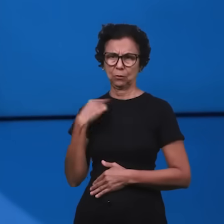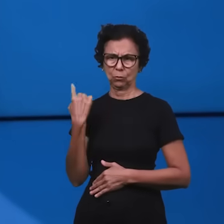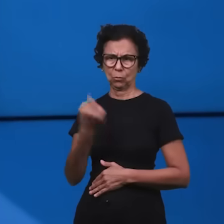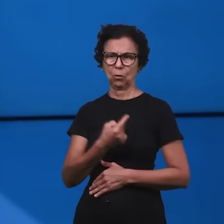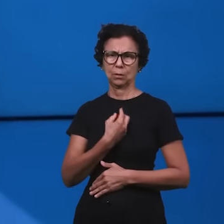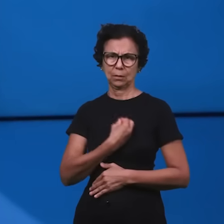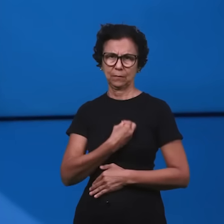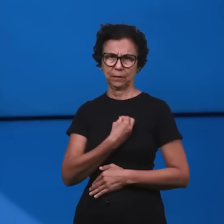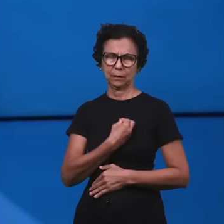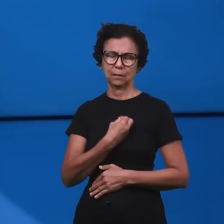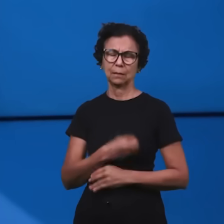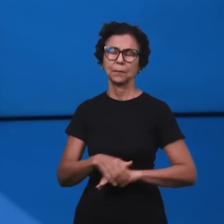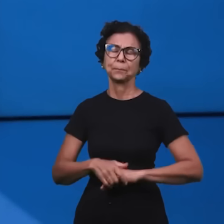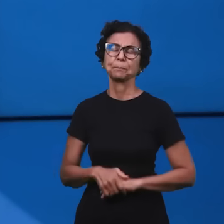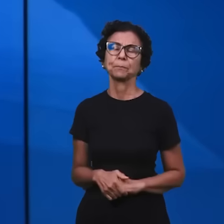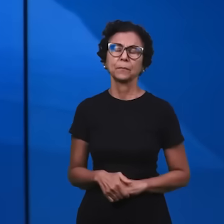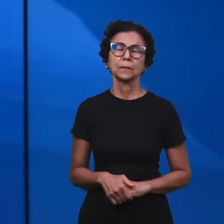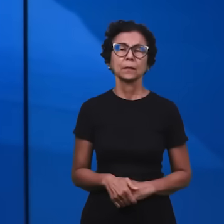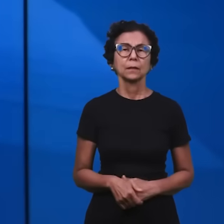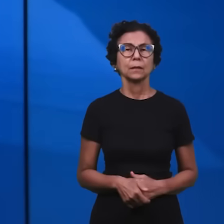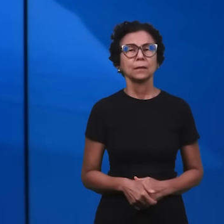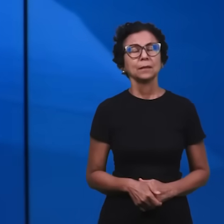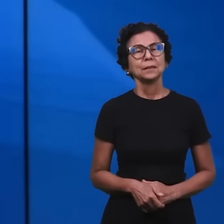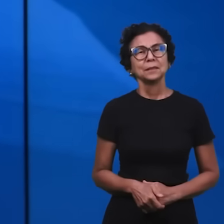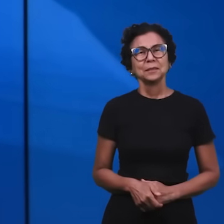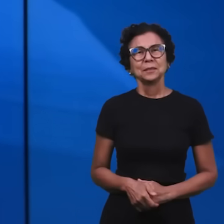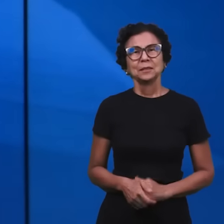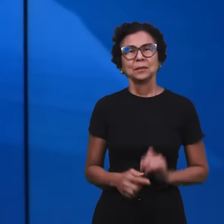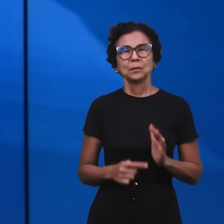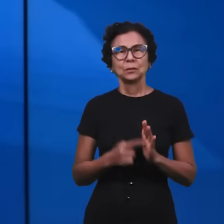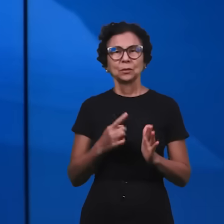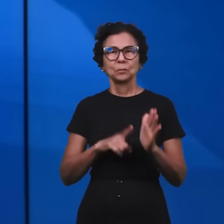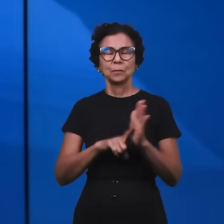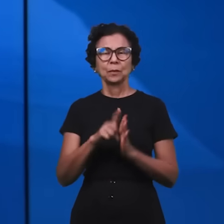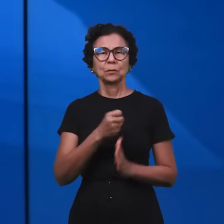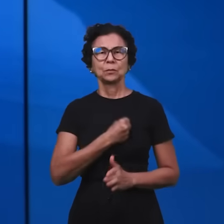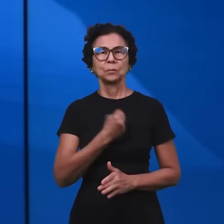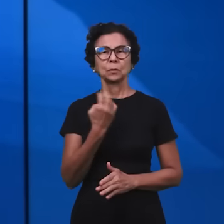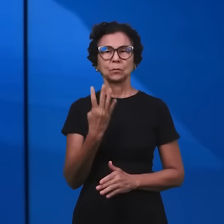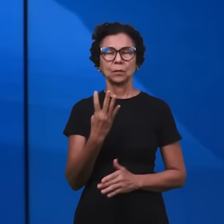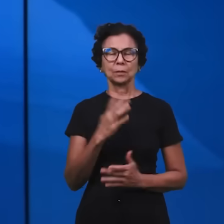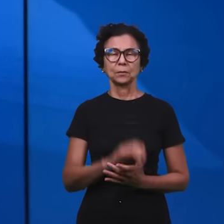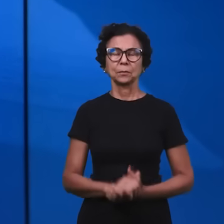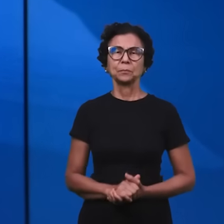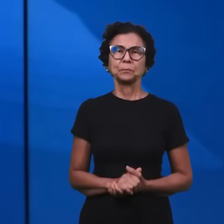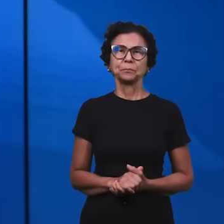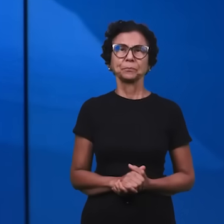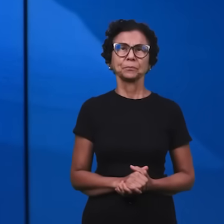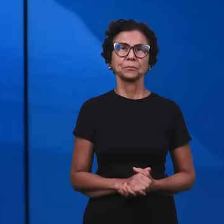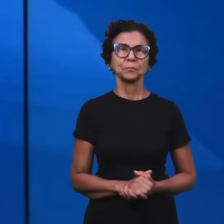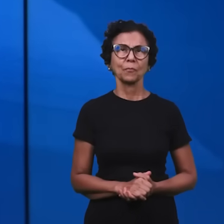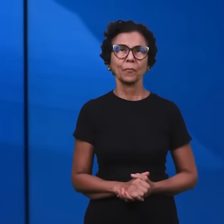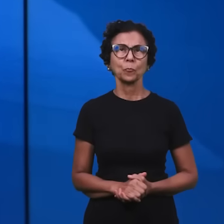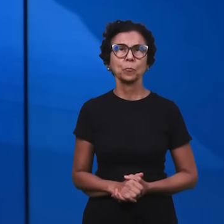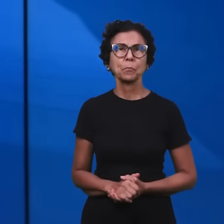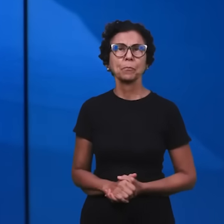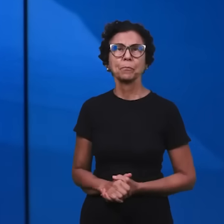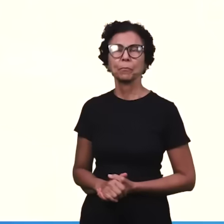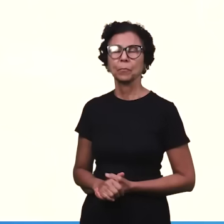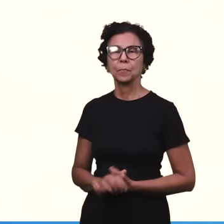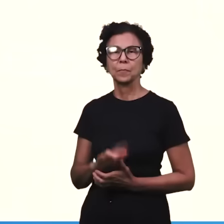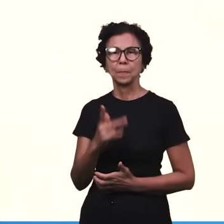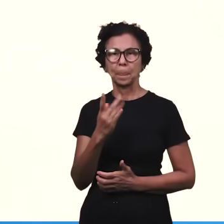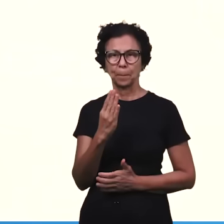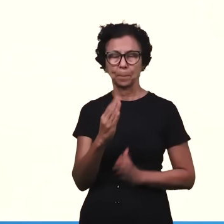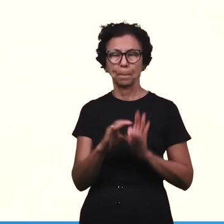muito importante. Glória a Deus. Agora vamos então à nossa última pergunta, que é a número 4, que ela diz o seguinte, a mesma pergunta, né?